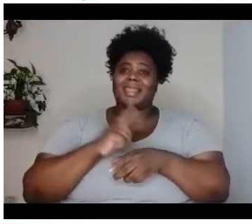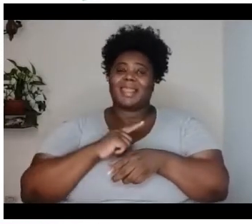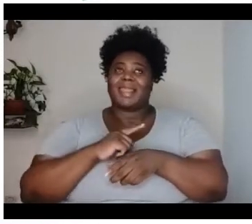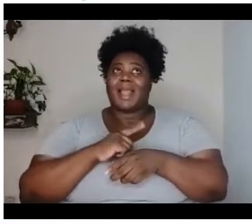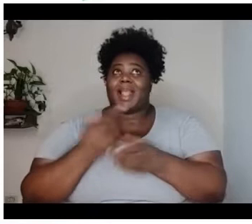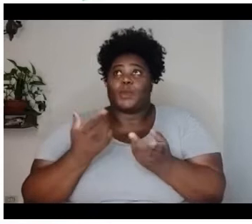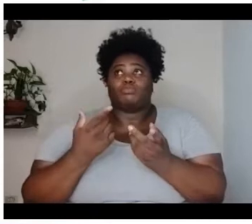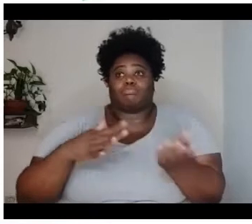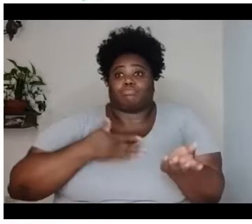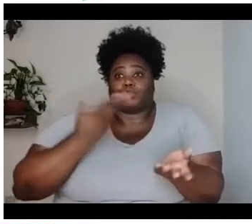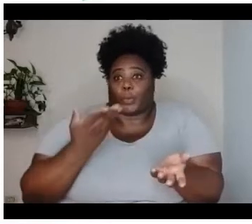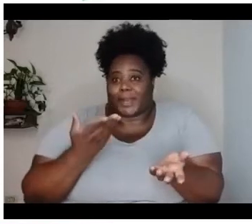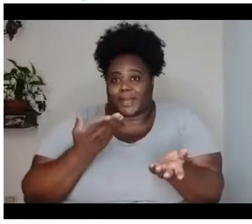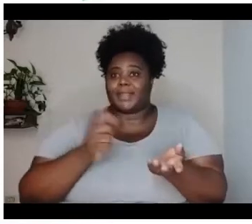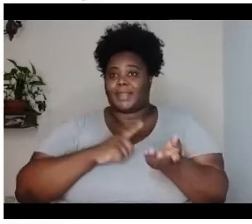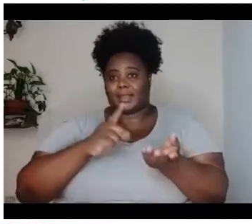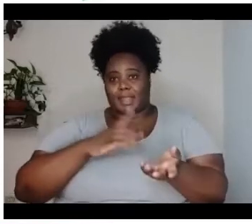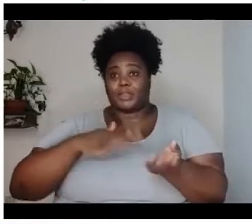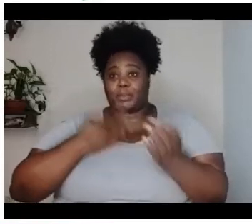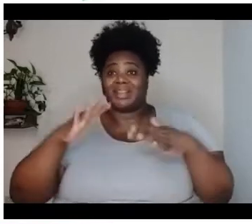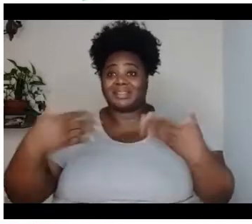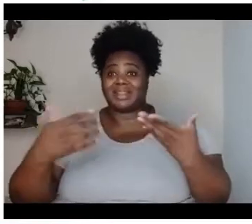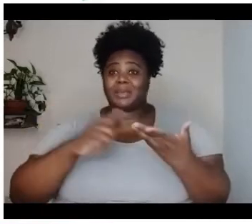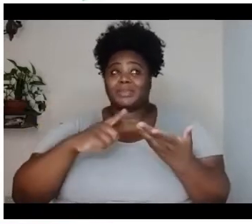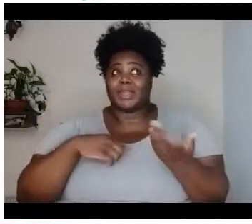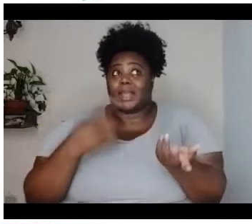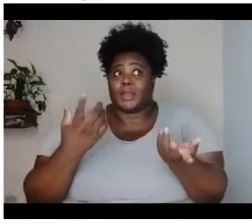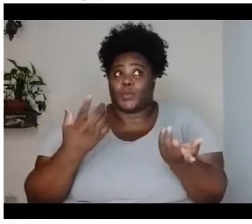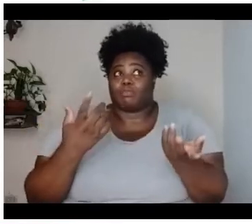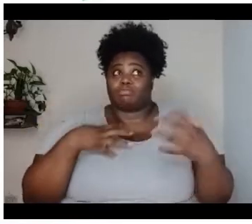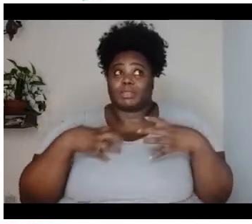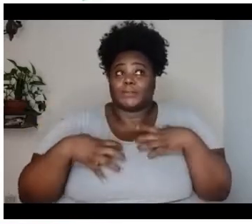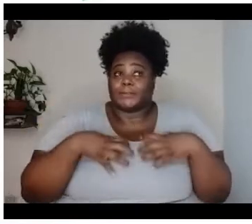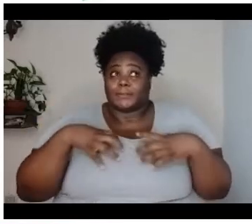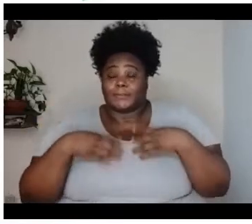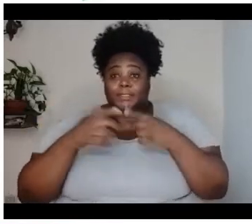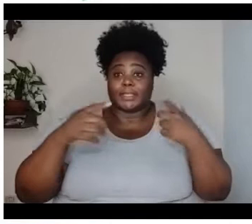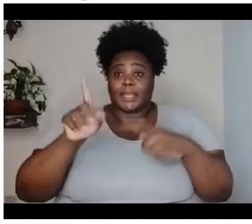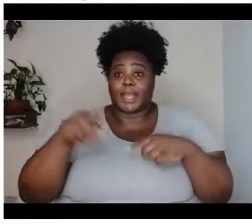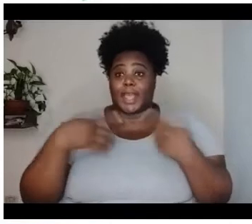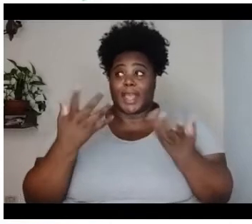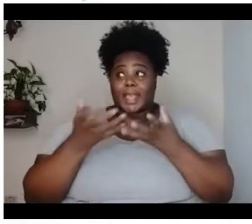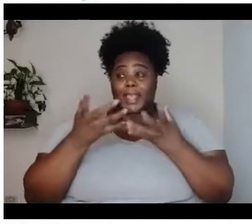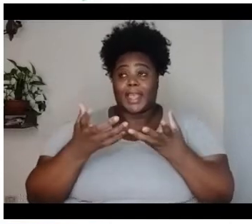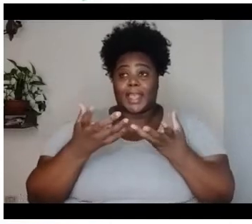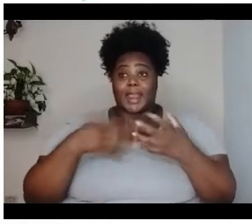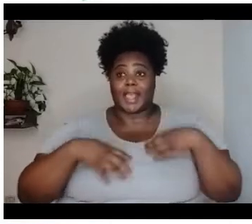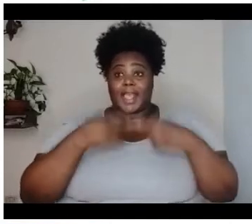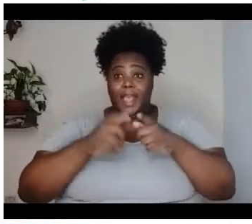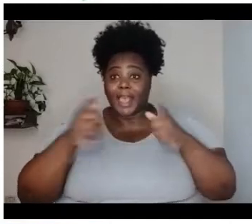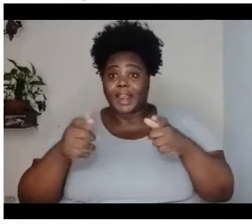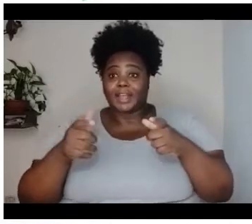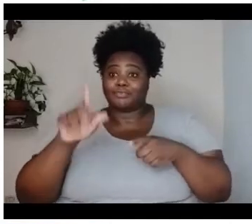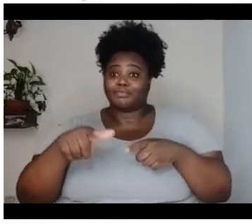inesperado, né? Então existe uma adrenalina muito grande, é uma tensão muito grande, é